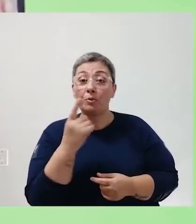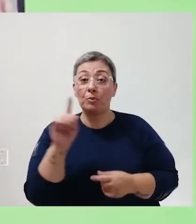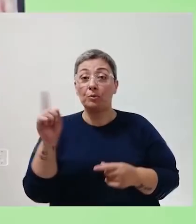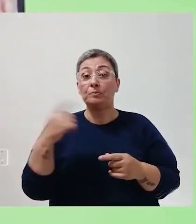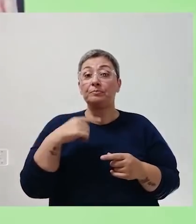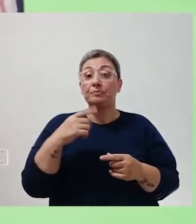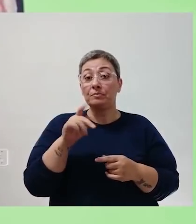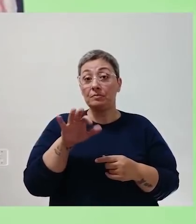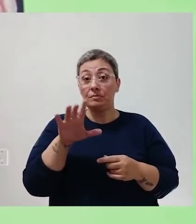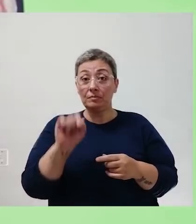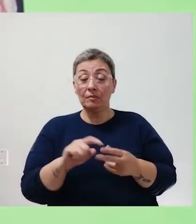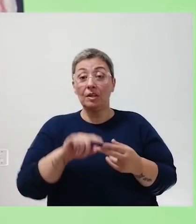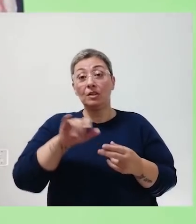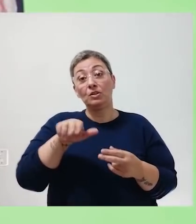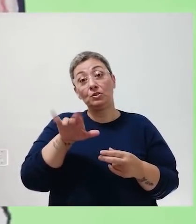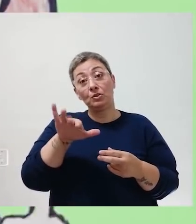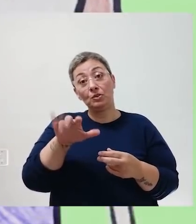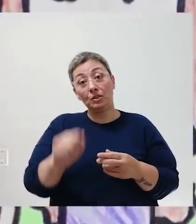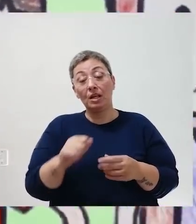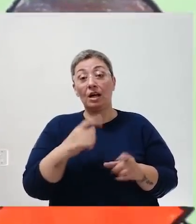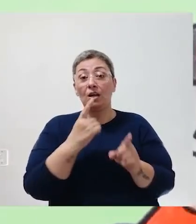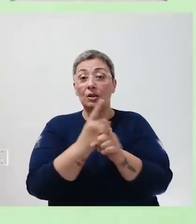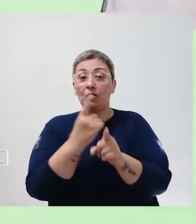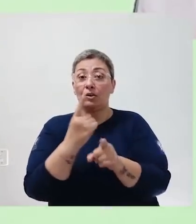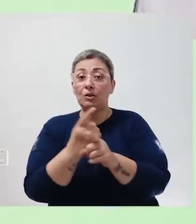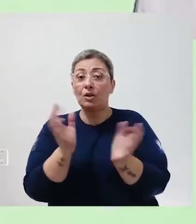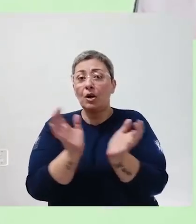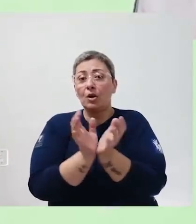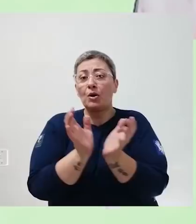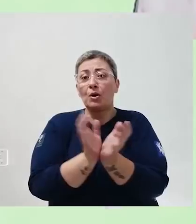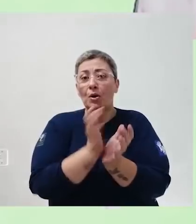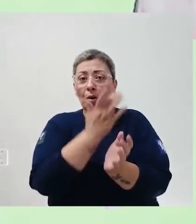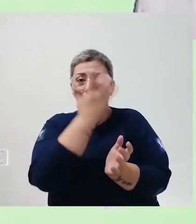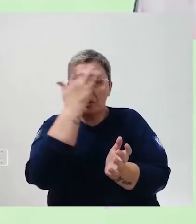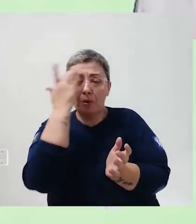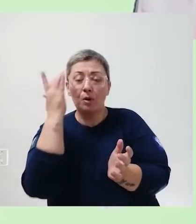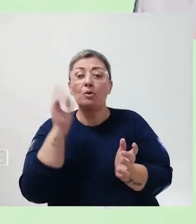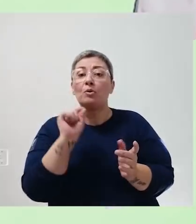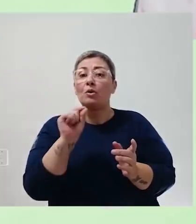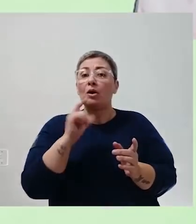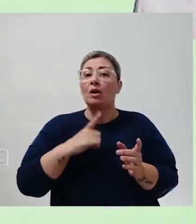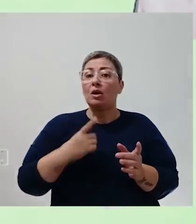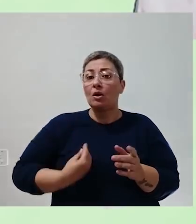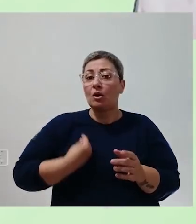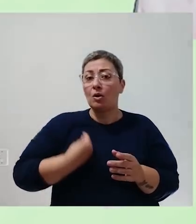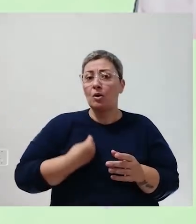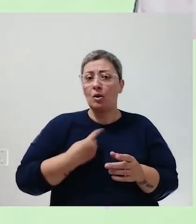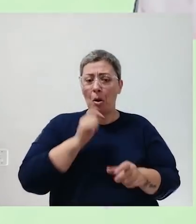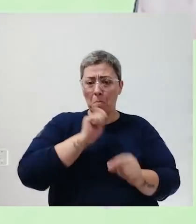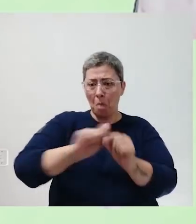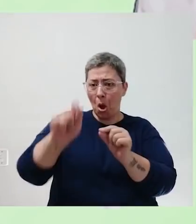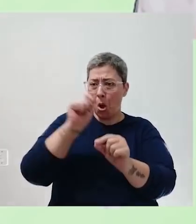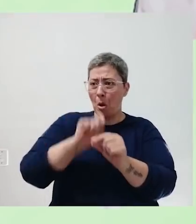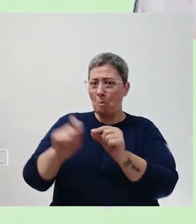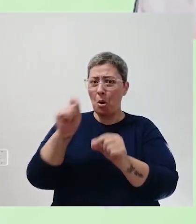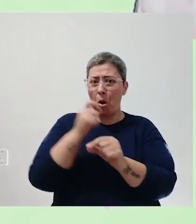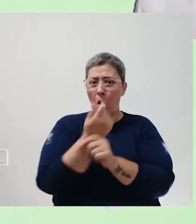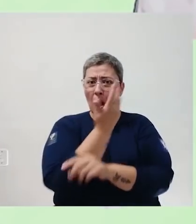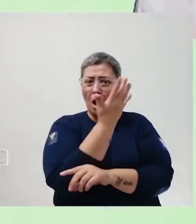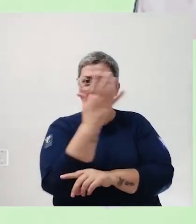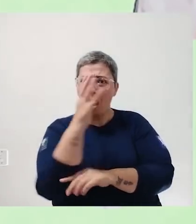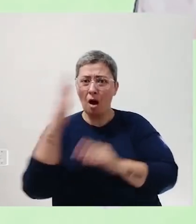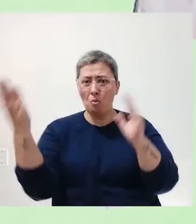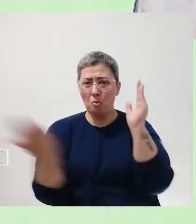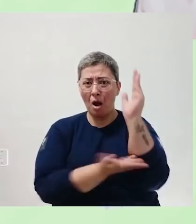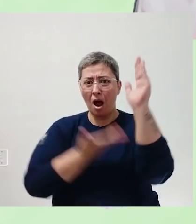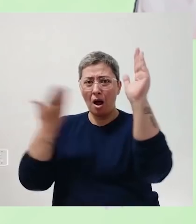Júlia moram nesse planeta e encontraram um grupo de pessoas que estavam queimando e